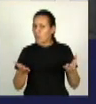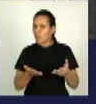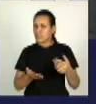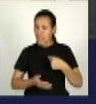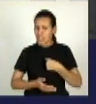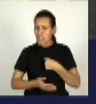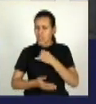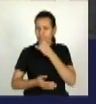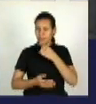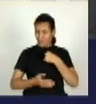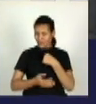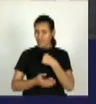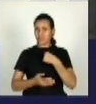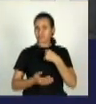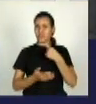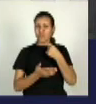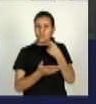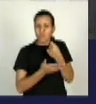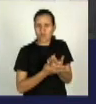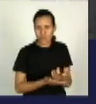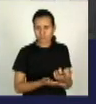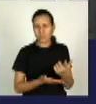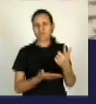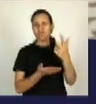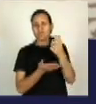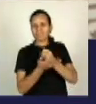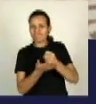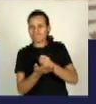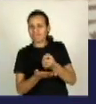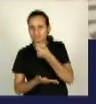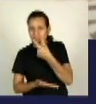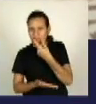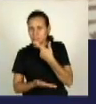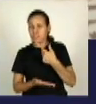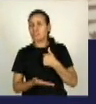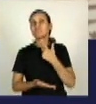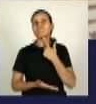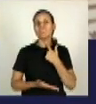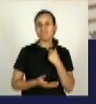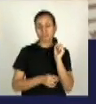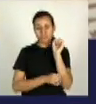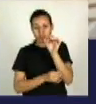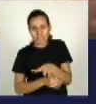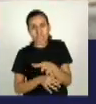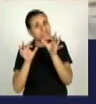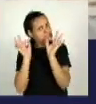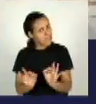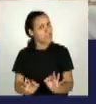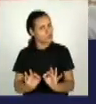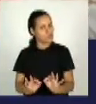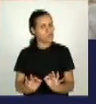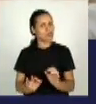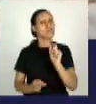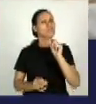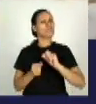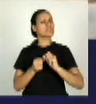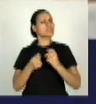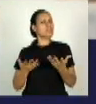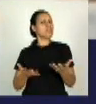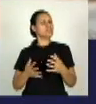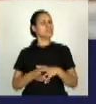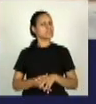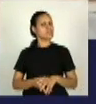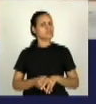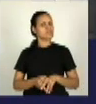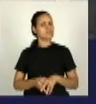mas efetivamente hoje, eu como alguém que consumo medicamento e que quero fazer um descarte